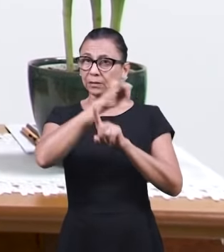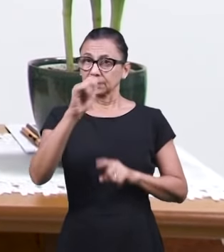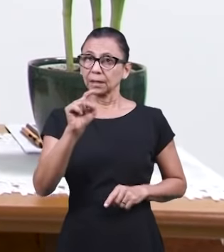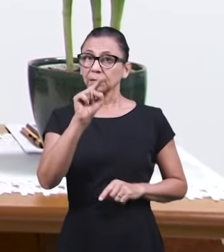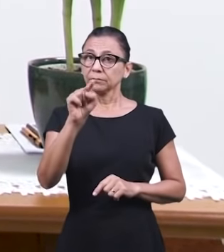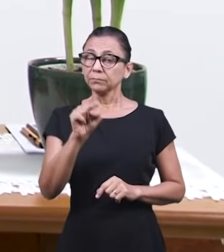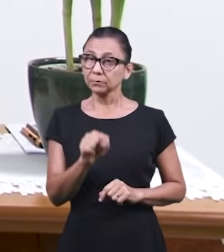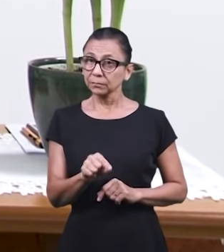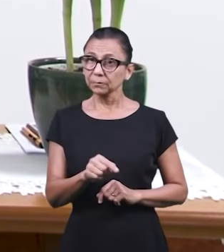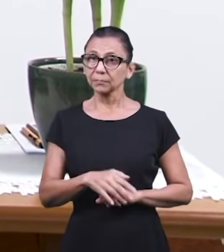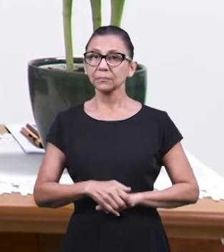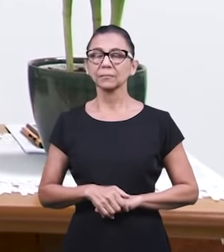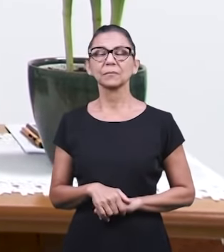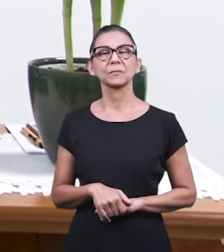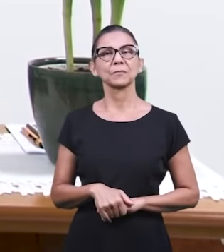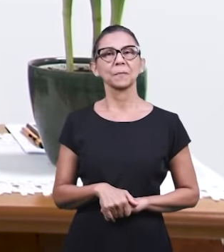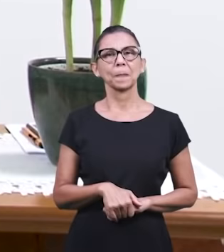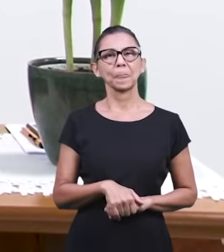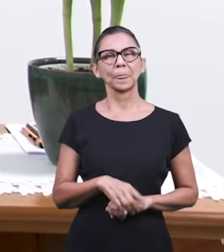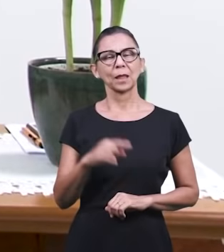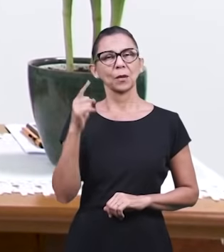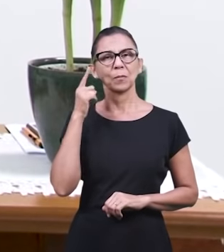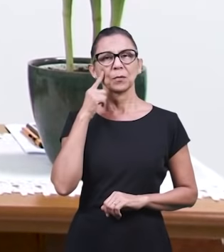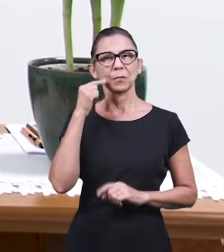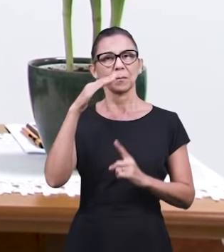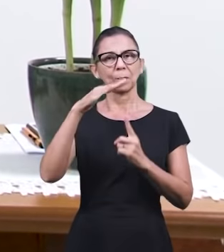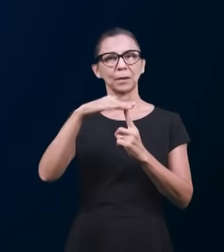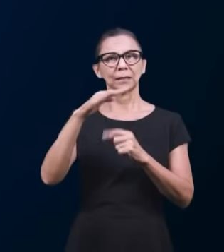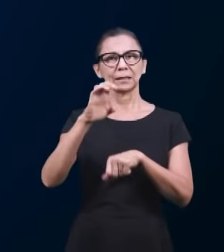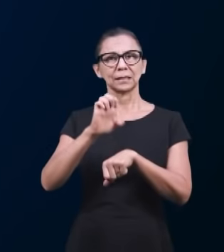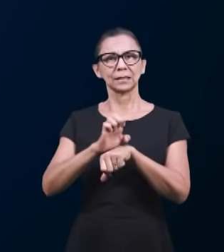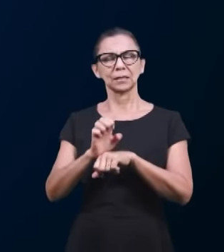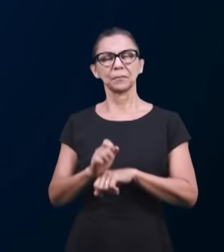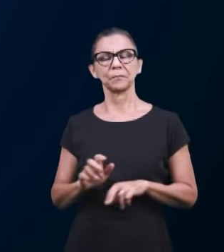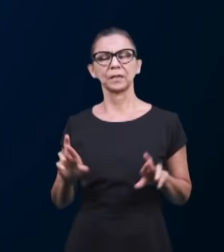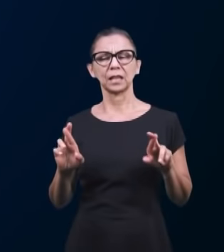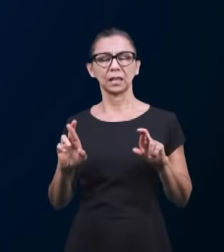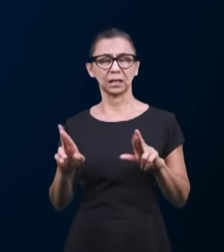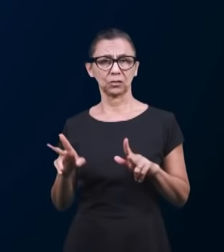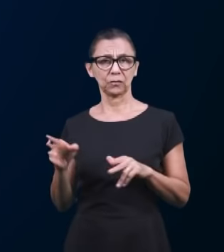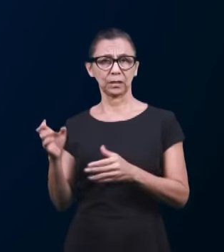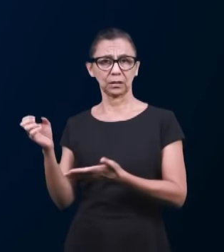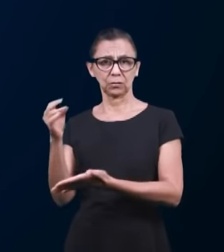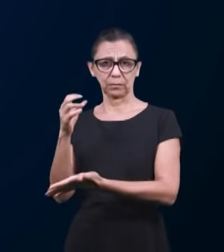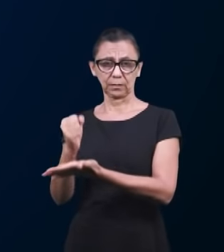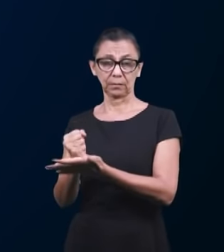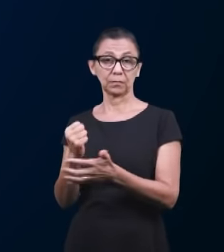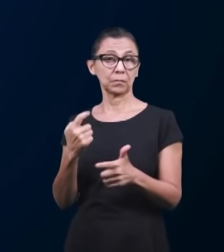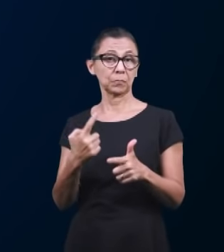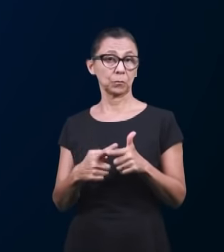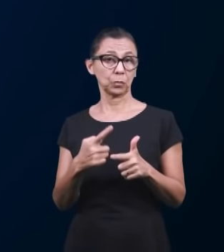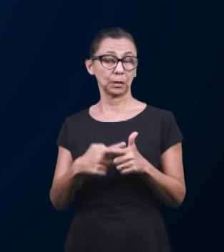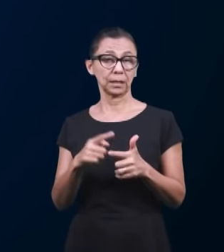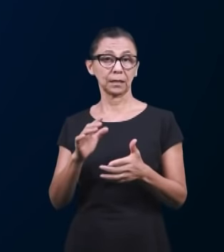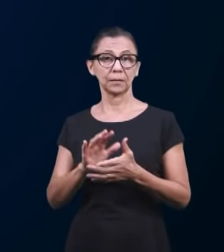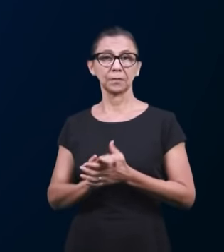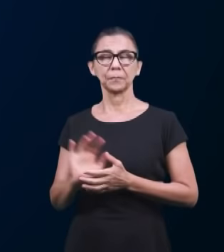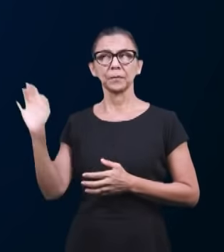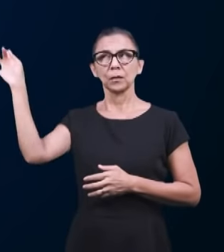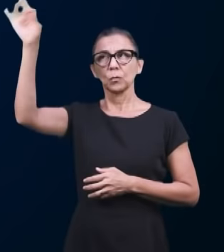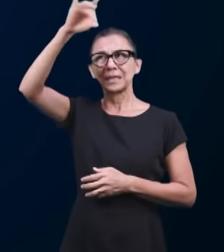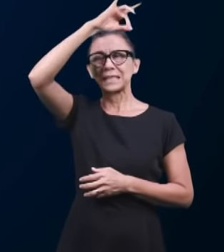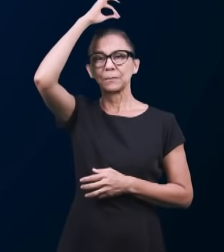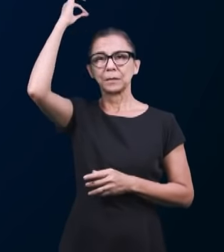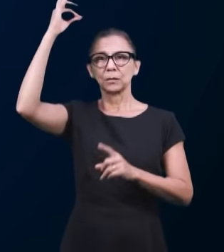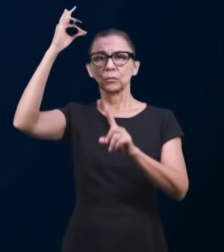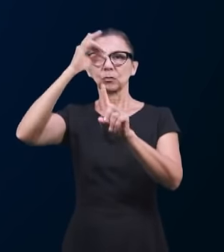de Londrina, Paraná, uma senhora também. Vamos ouvi-la. Ela é diferente do Novo Testamento porque o Espírito